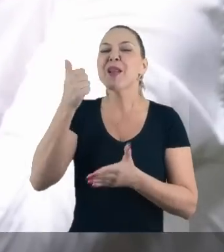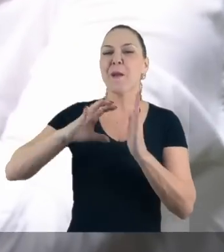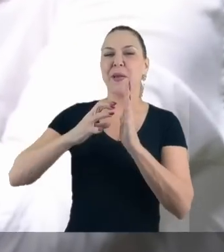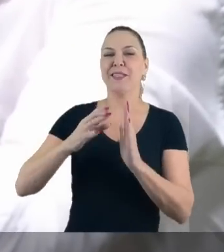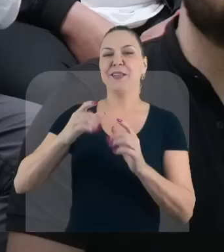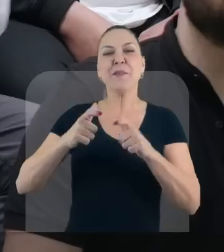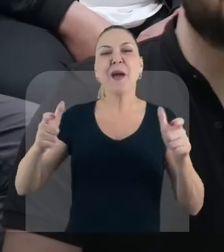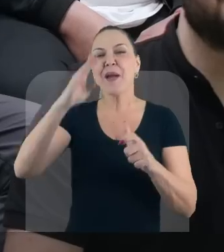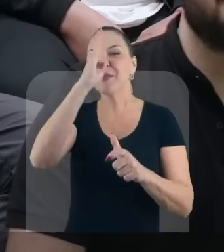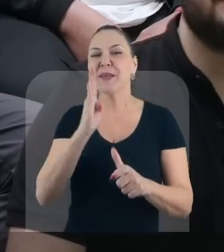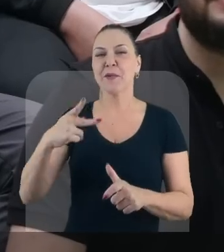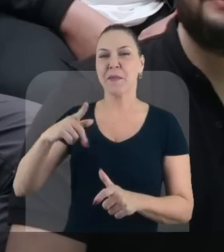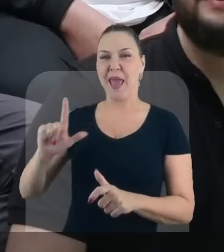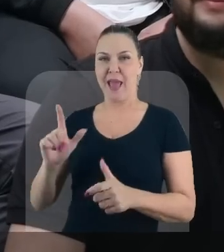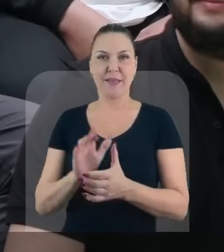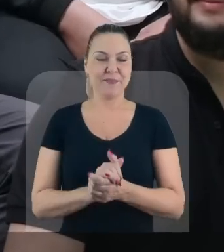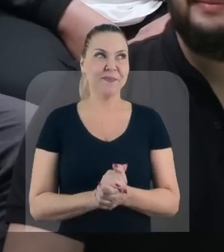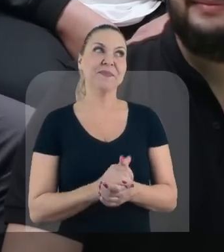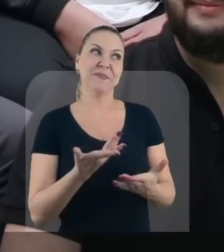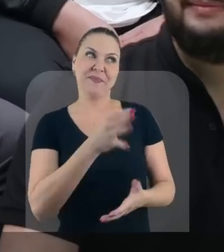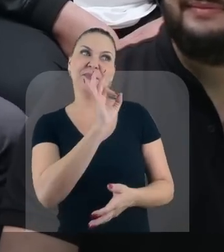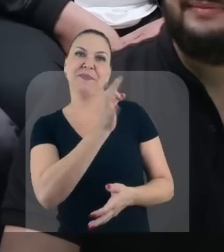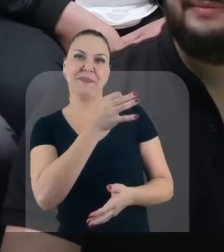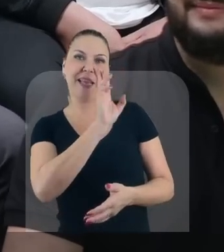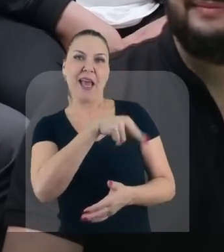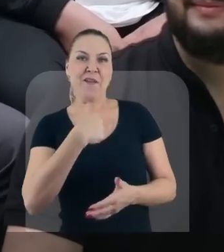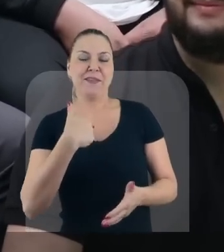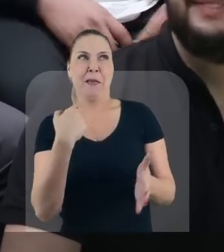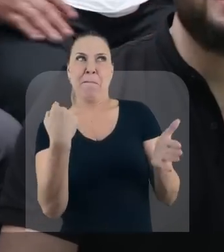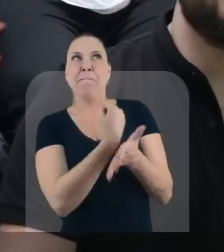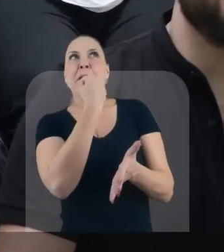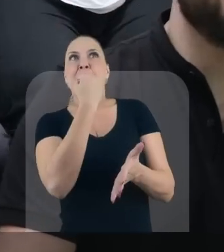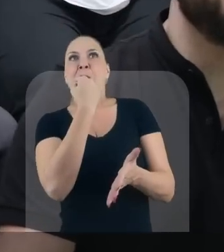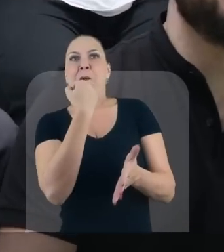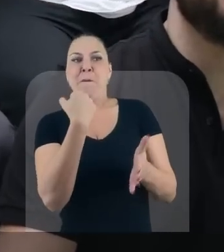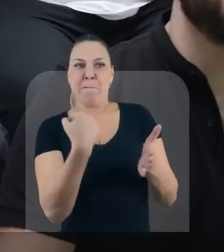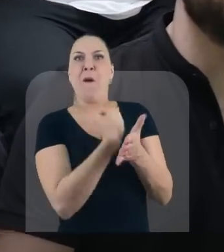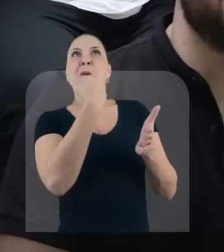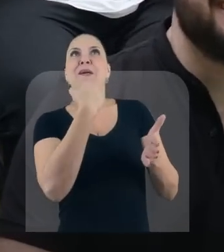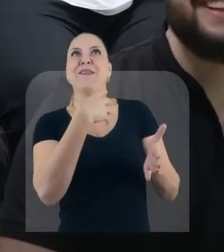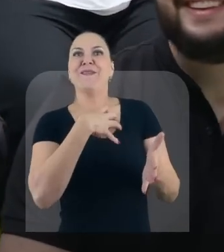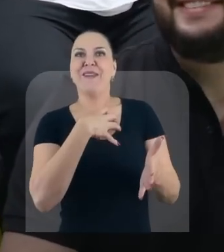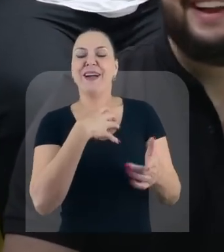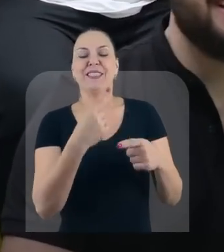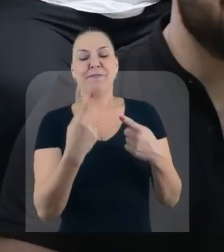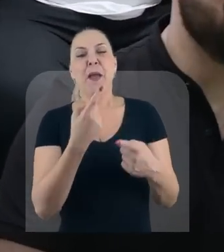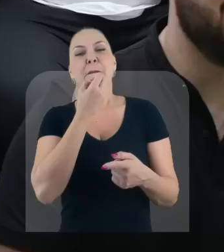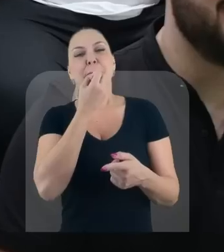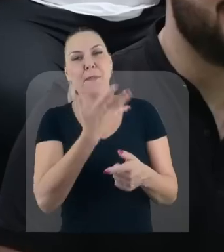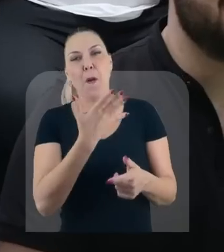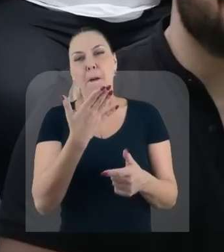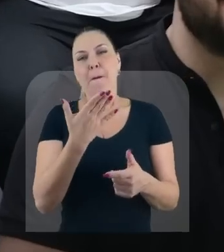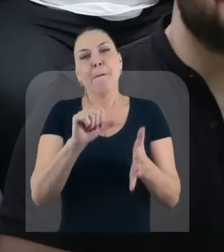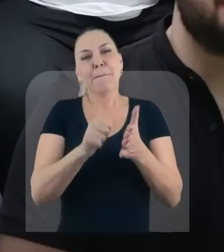maior partido do Brasil, o PL. Fala aí pra gente. É isso aí, você já me recebe com uma polêmica, né? Com a pomba na mão. Bom,